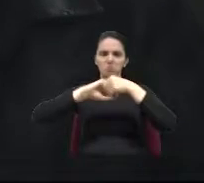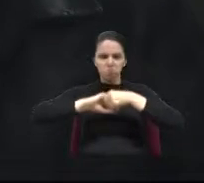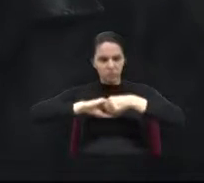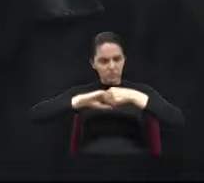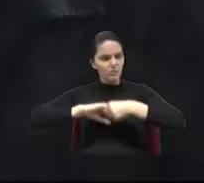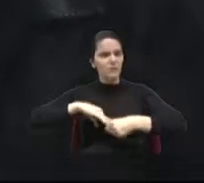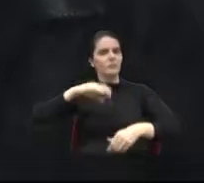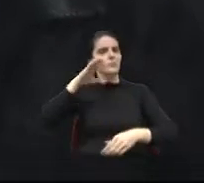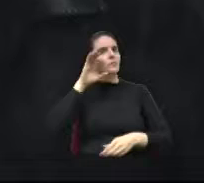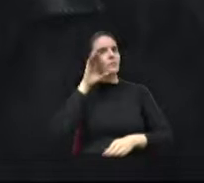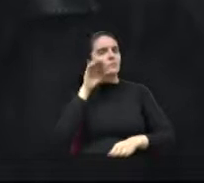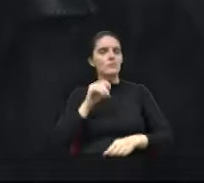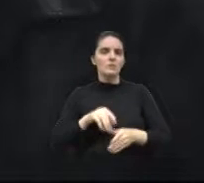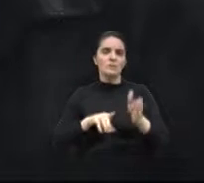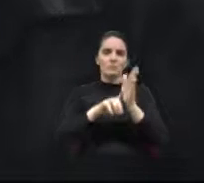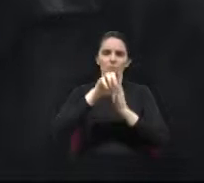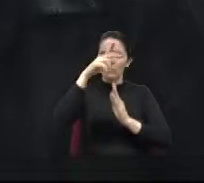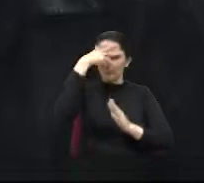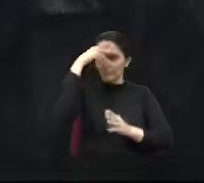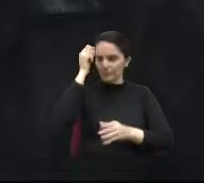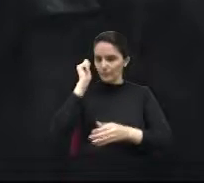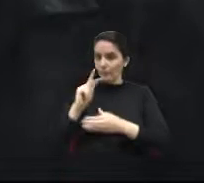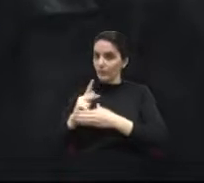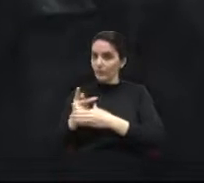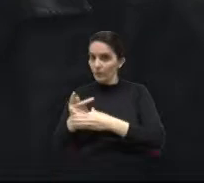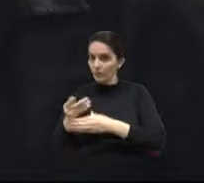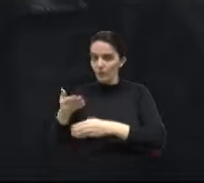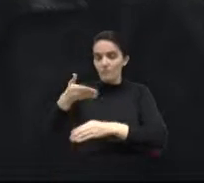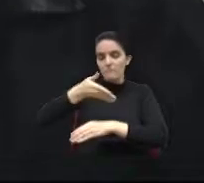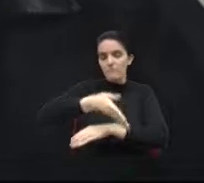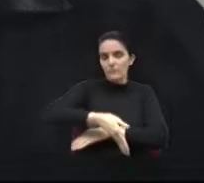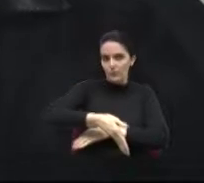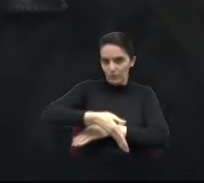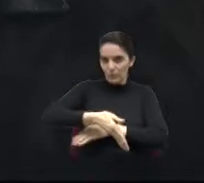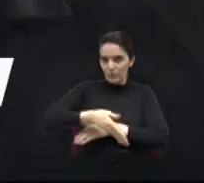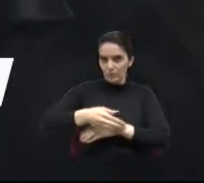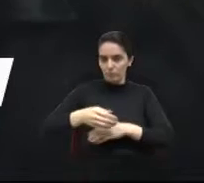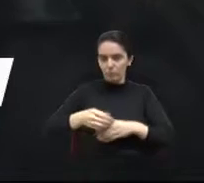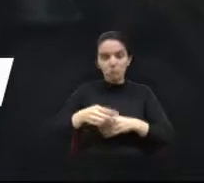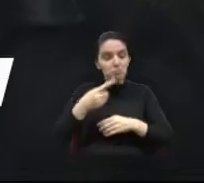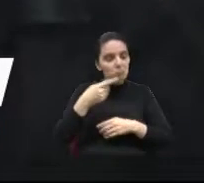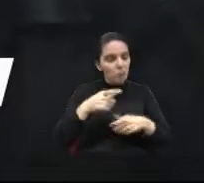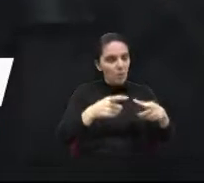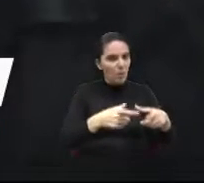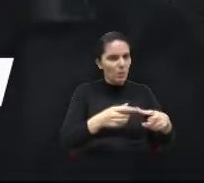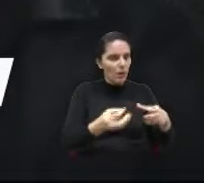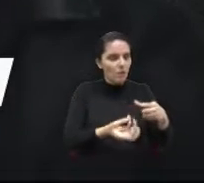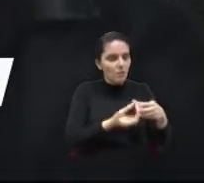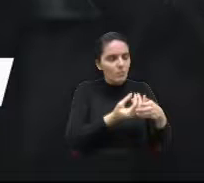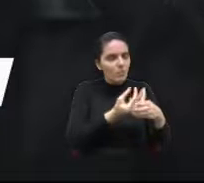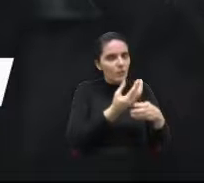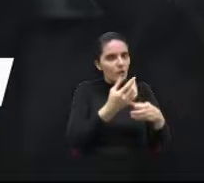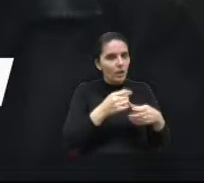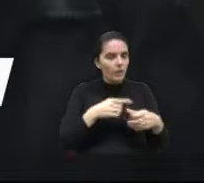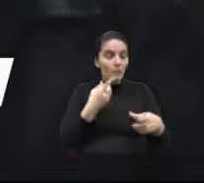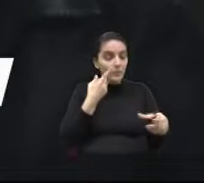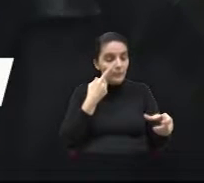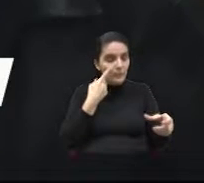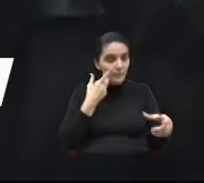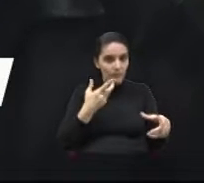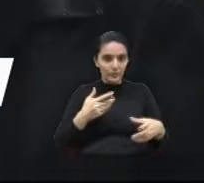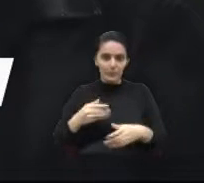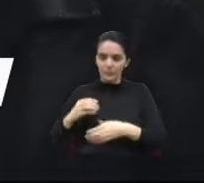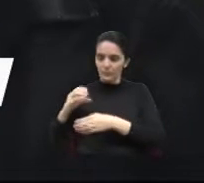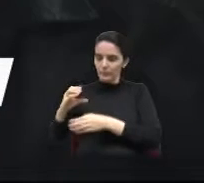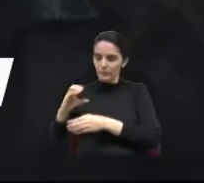pelo requerimento. Eu estive presente em algumas nascentes, algumas minas, lá no Ouro Branco, no Ouro Verde,